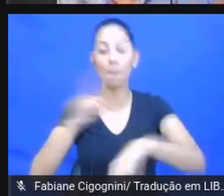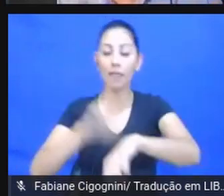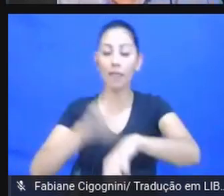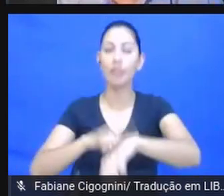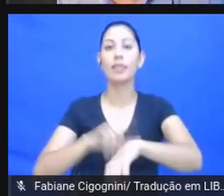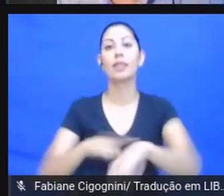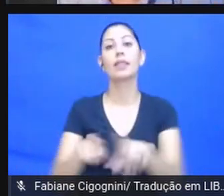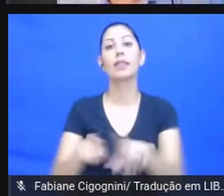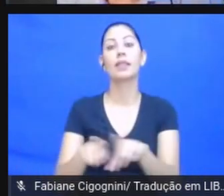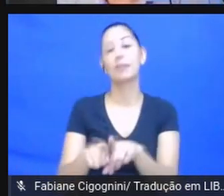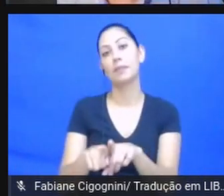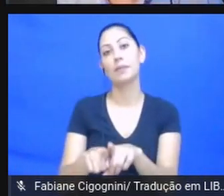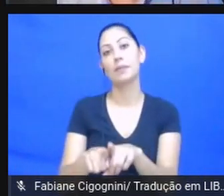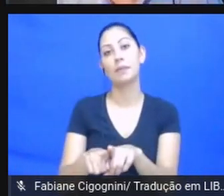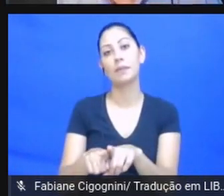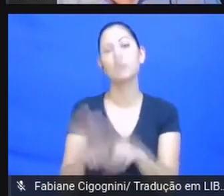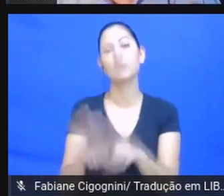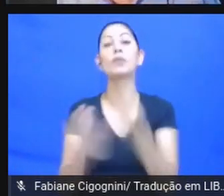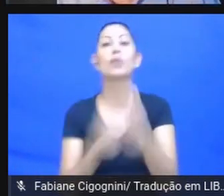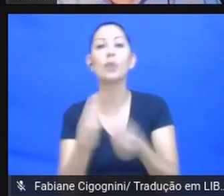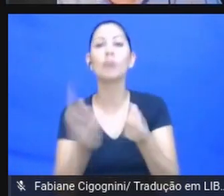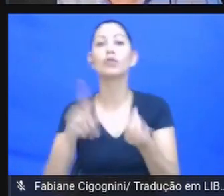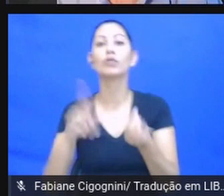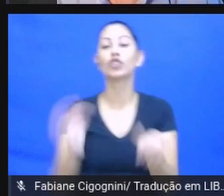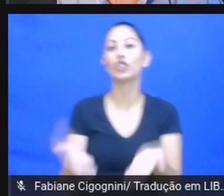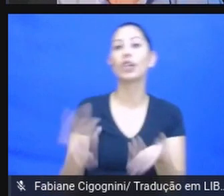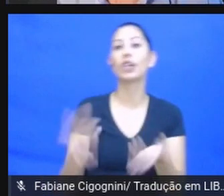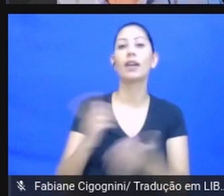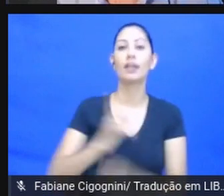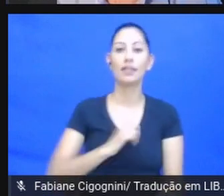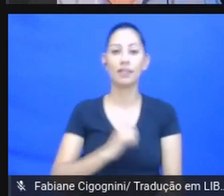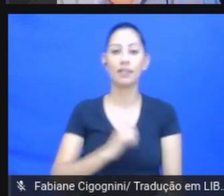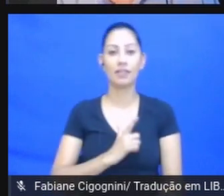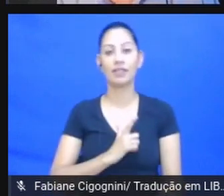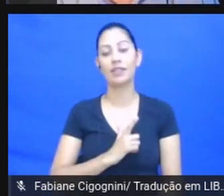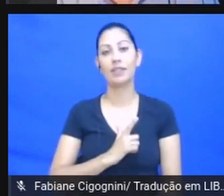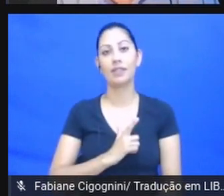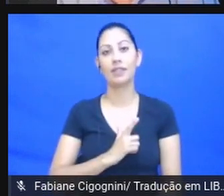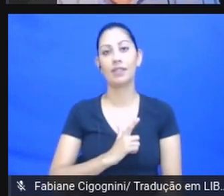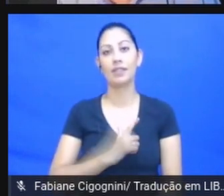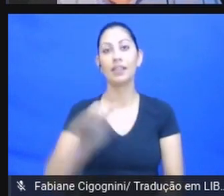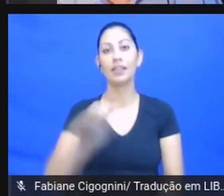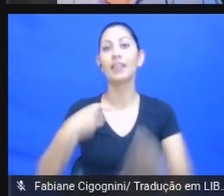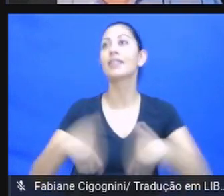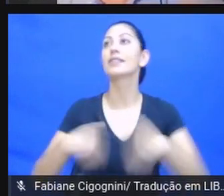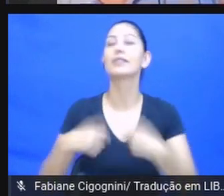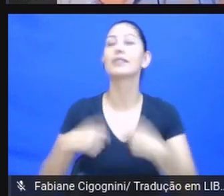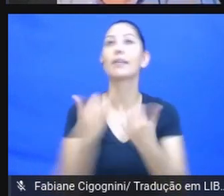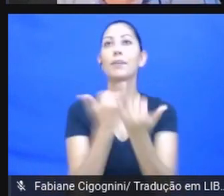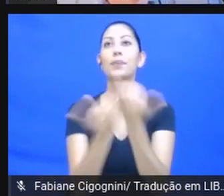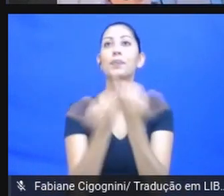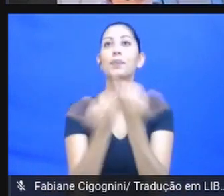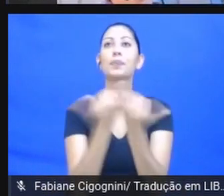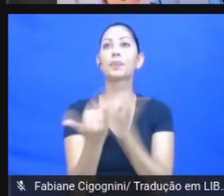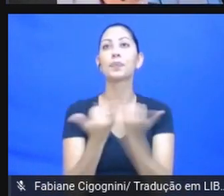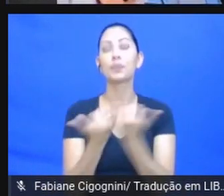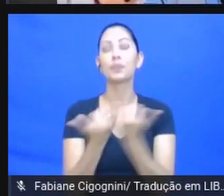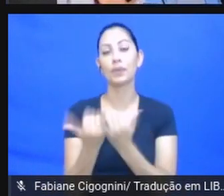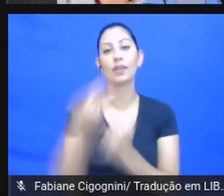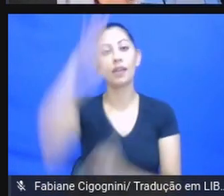aqueles que já têm uma necessidade, por exemplo, lá no